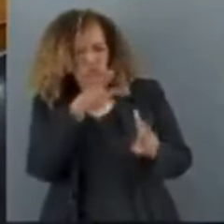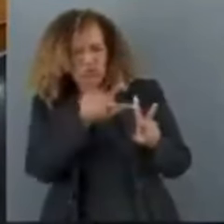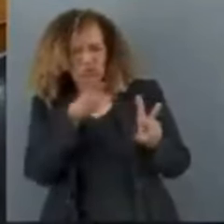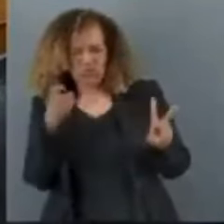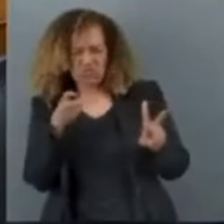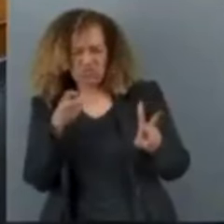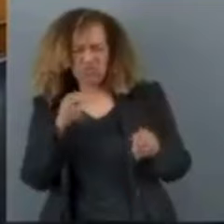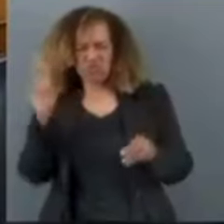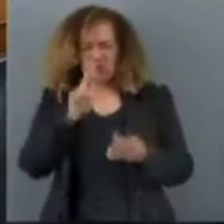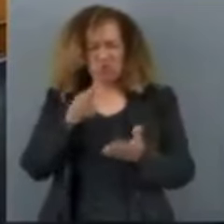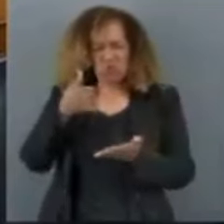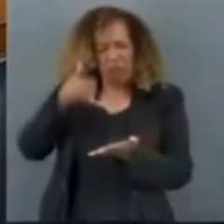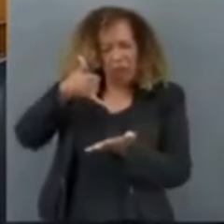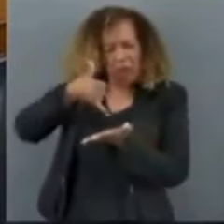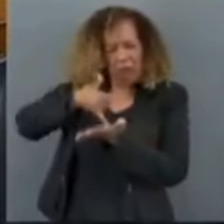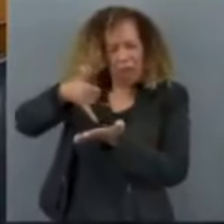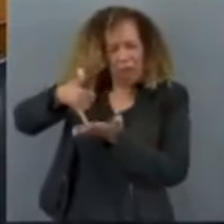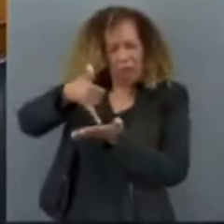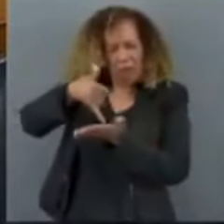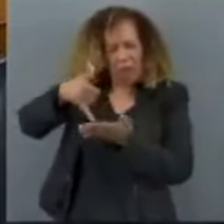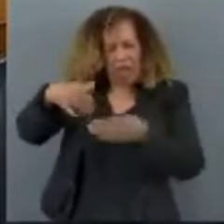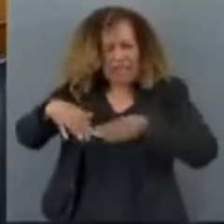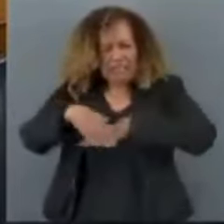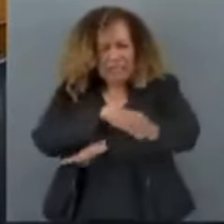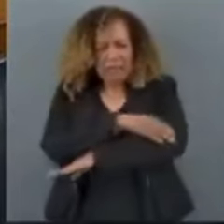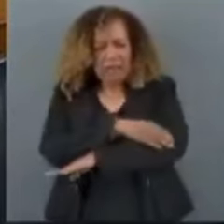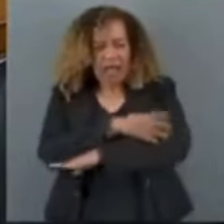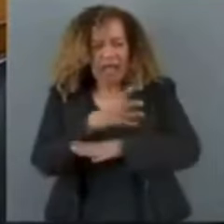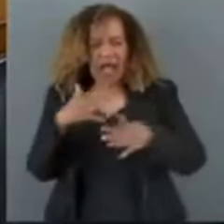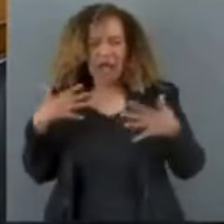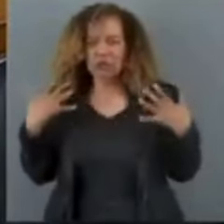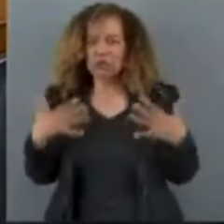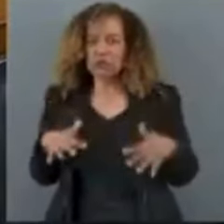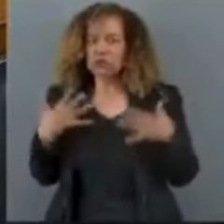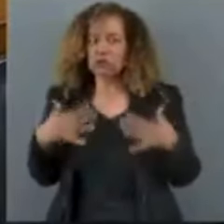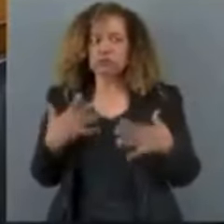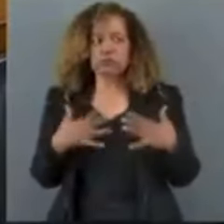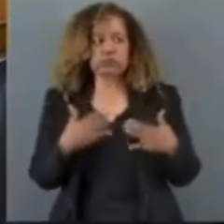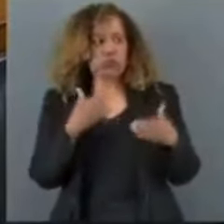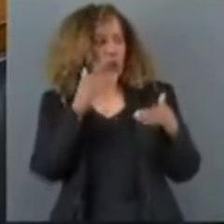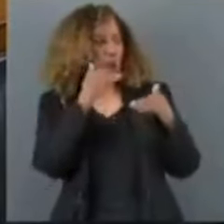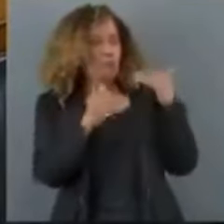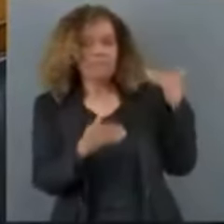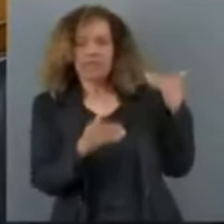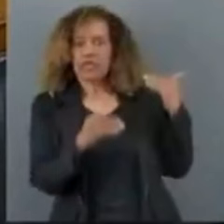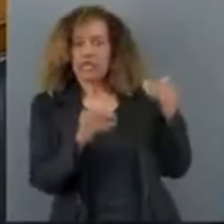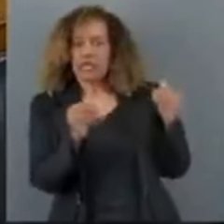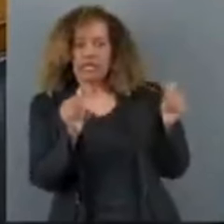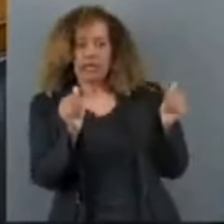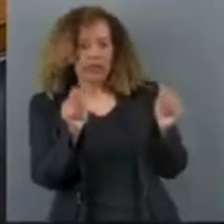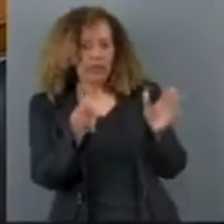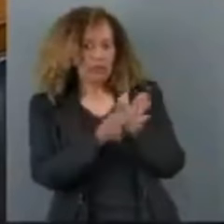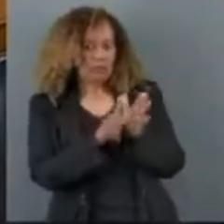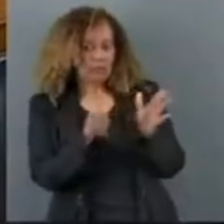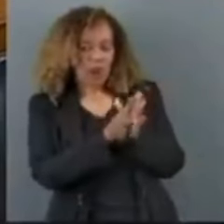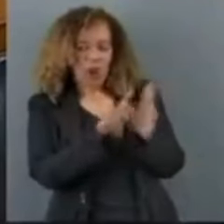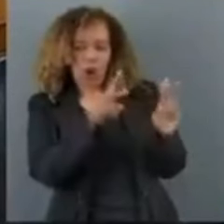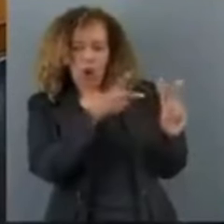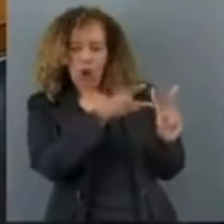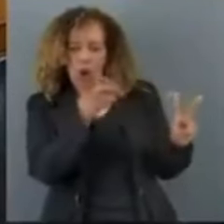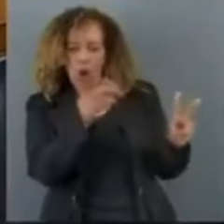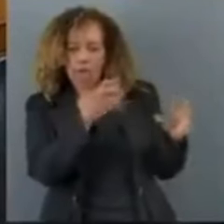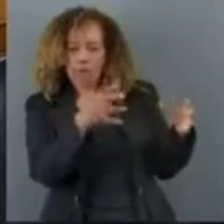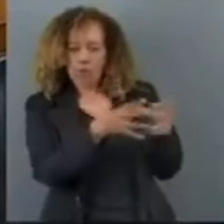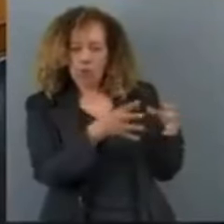um salto alto. Ela deve estar traindo a sua ancestralidade. Sabe, aqueles que